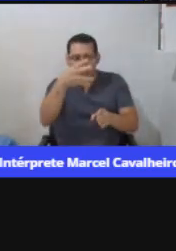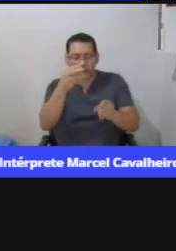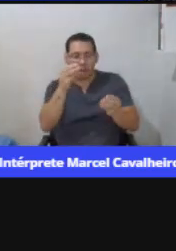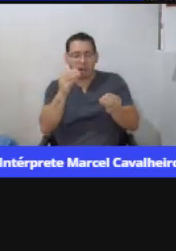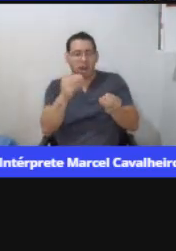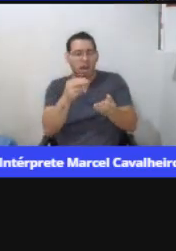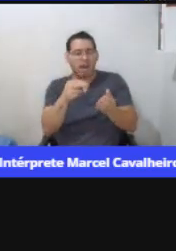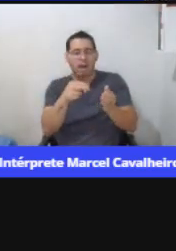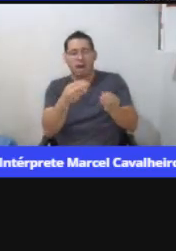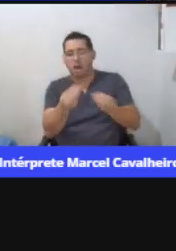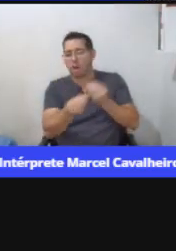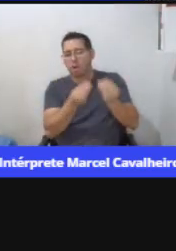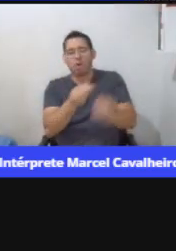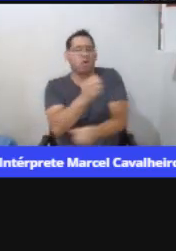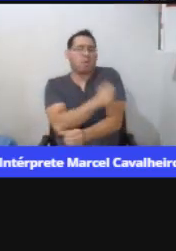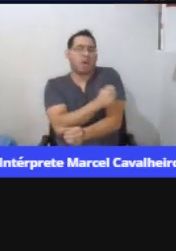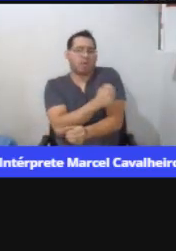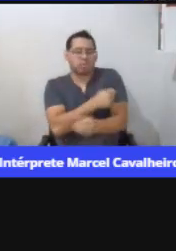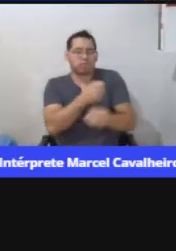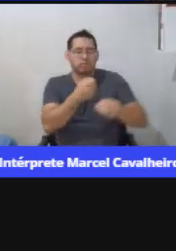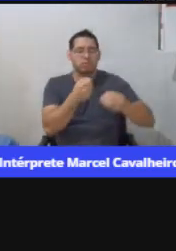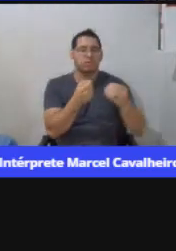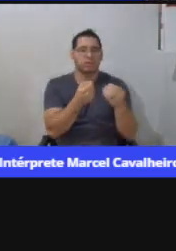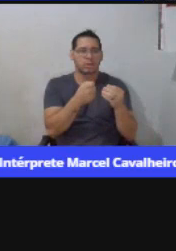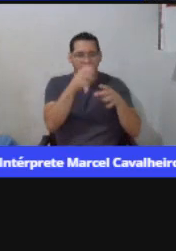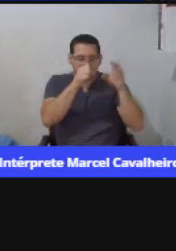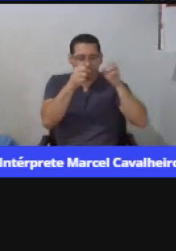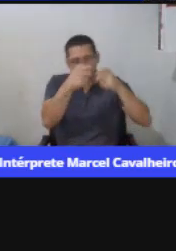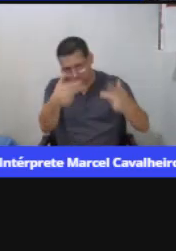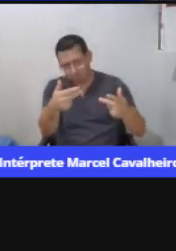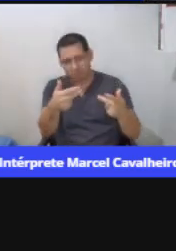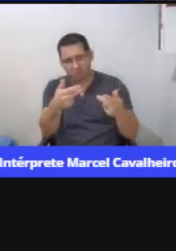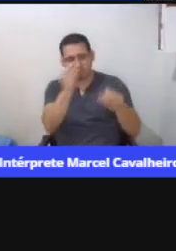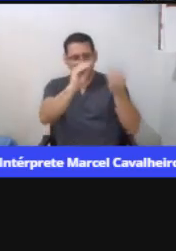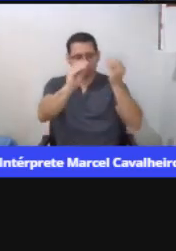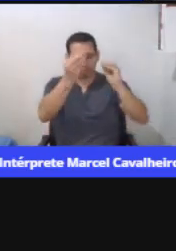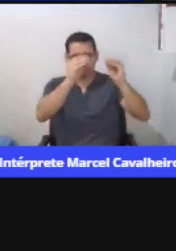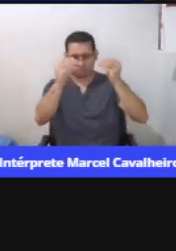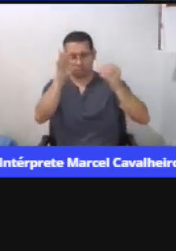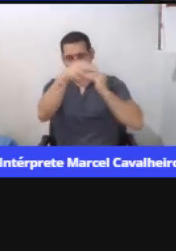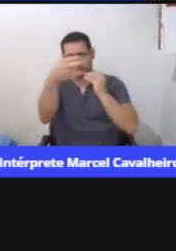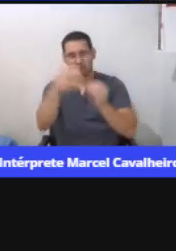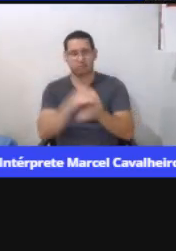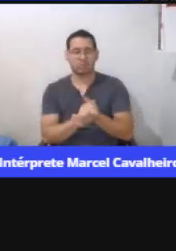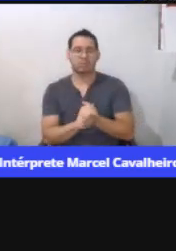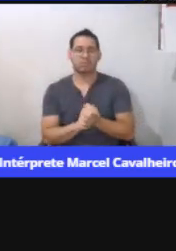uma função da escola. A DAB, por meio